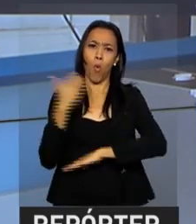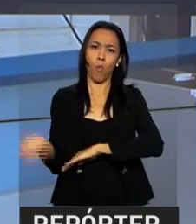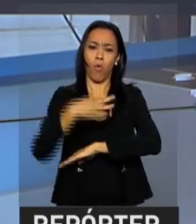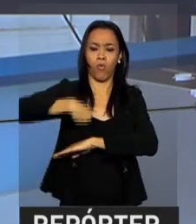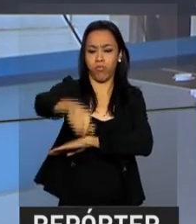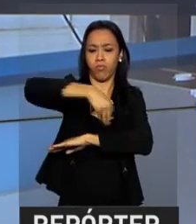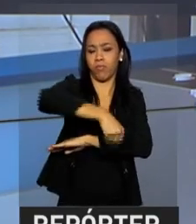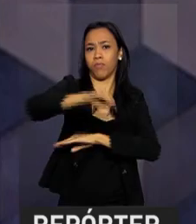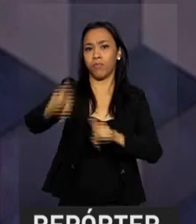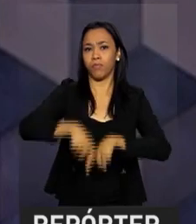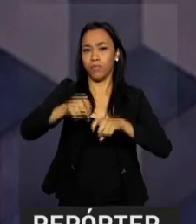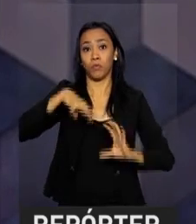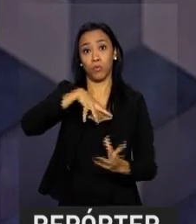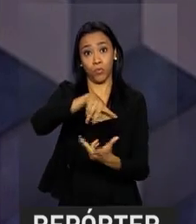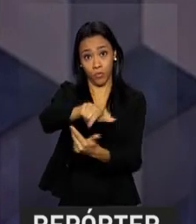mundial.